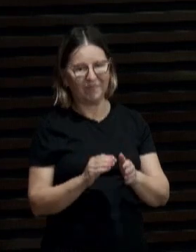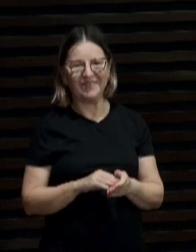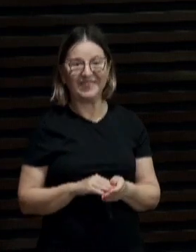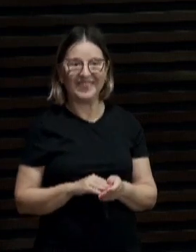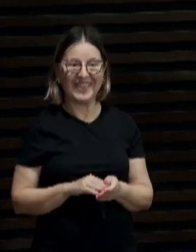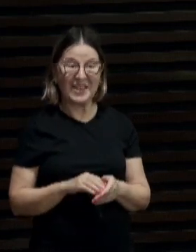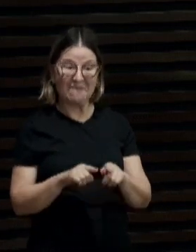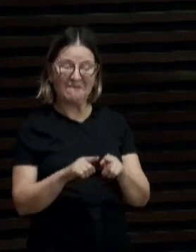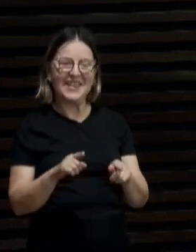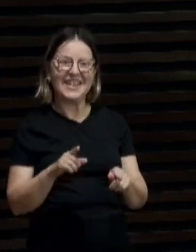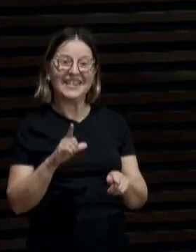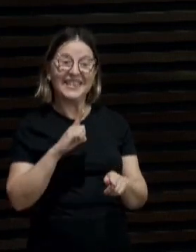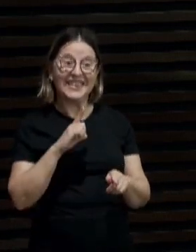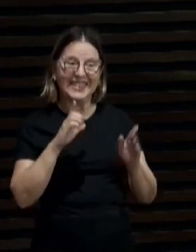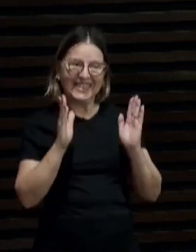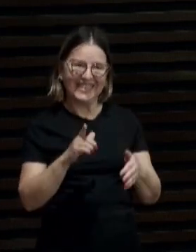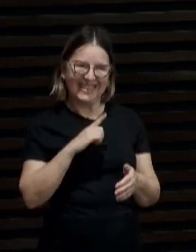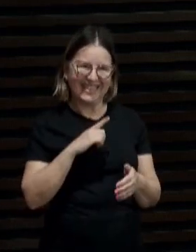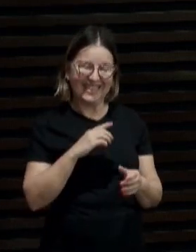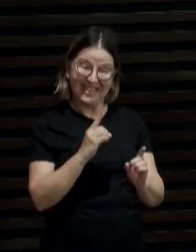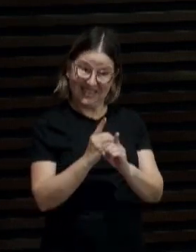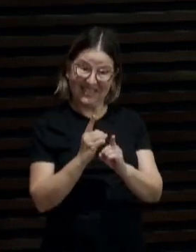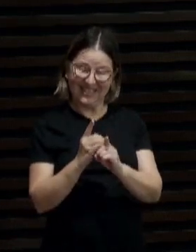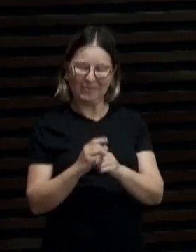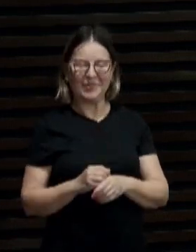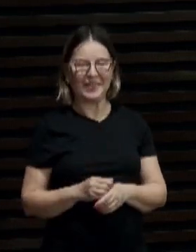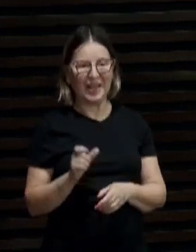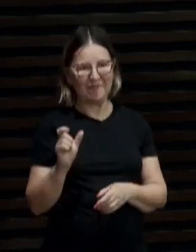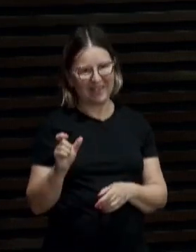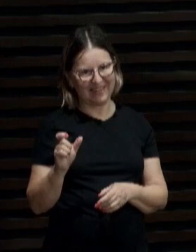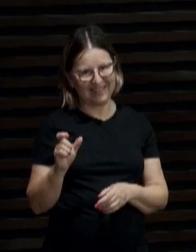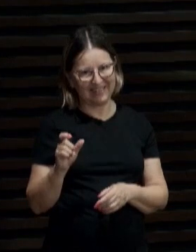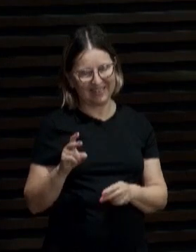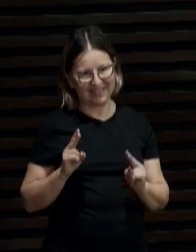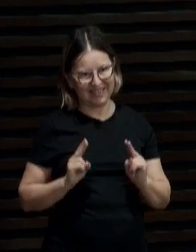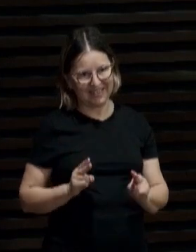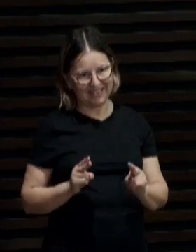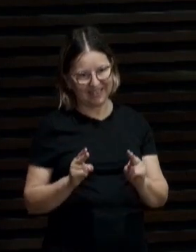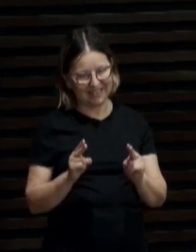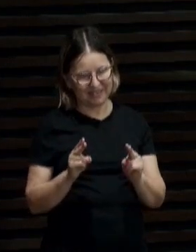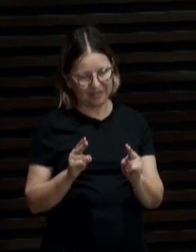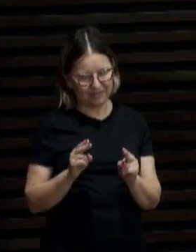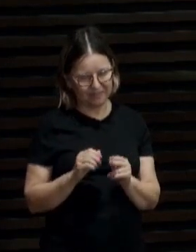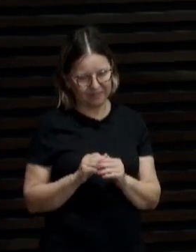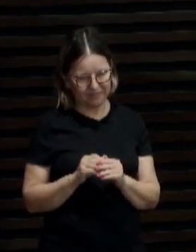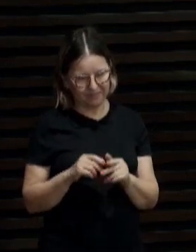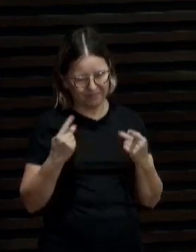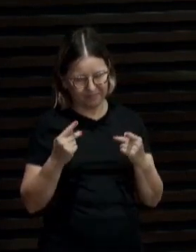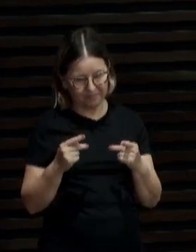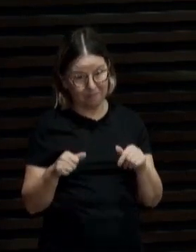eram discípulos. A palavra, ela sempre foi direcionada primeiramente aos judeus. Primeiro ao